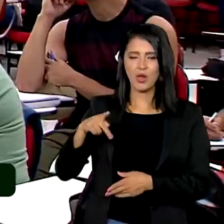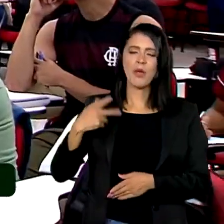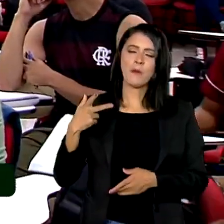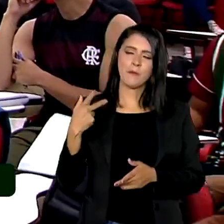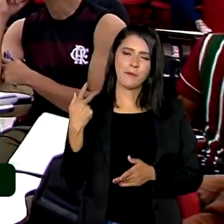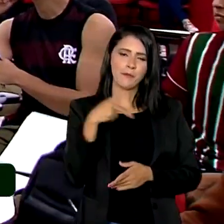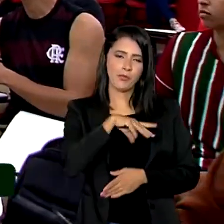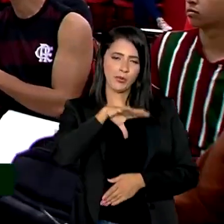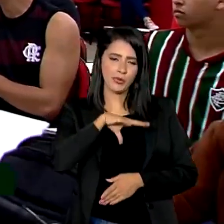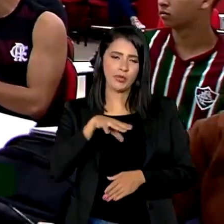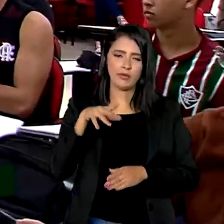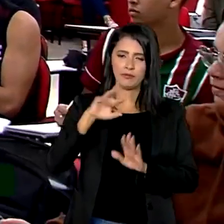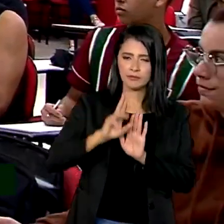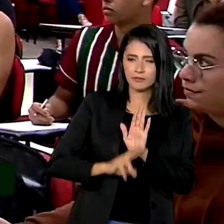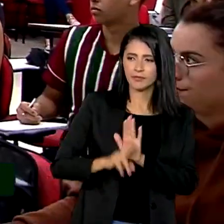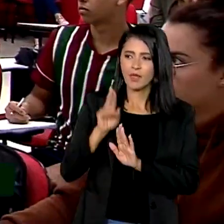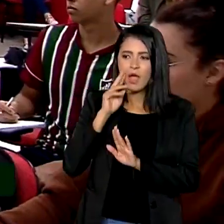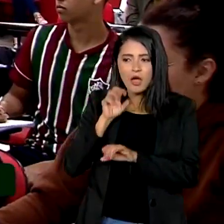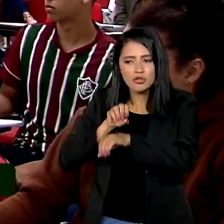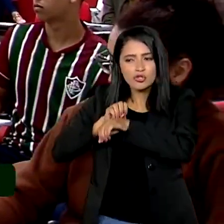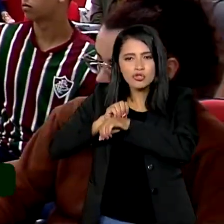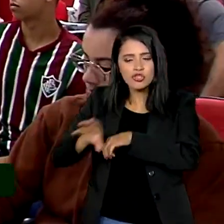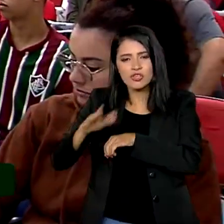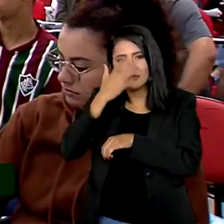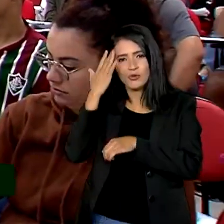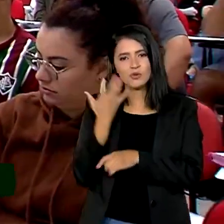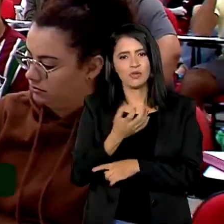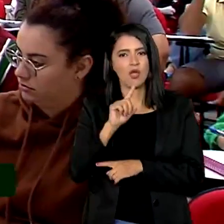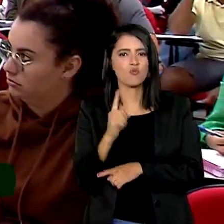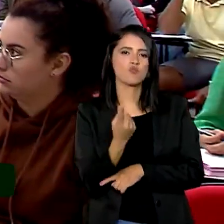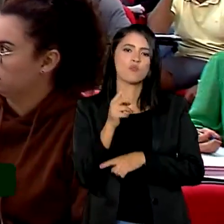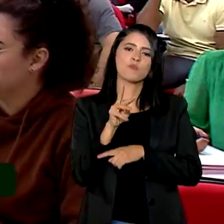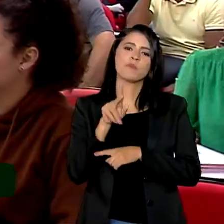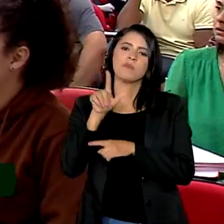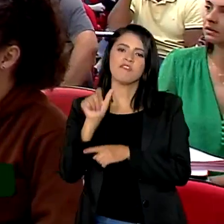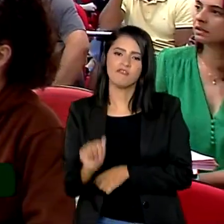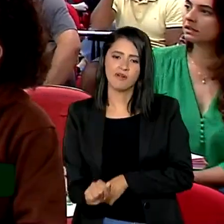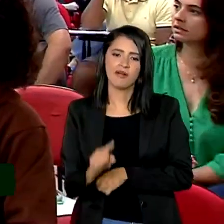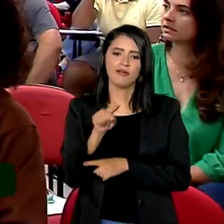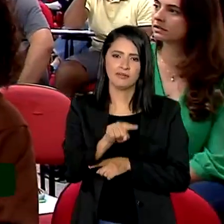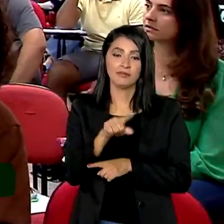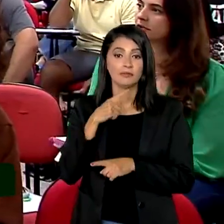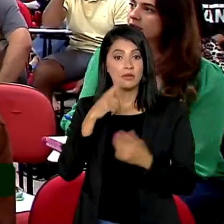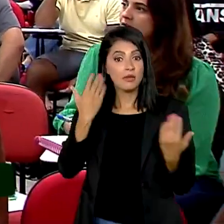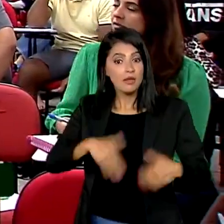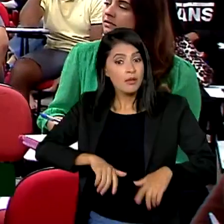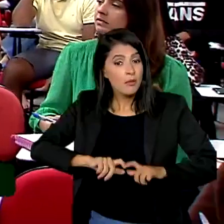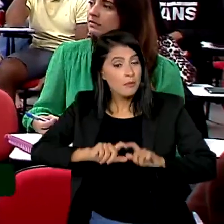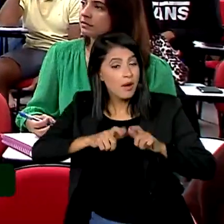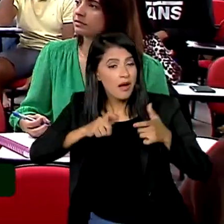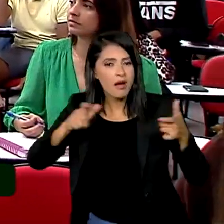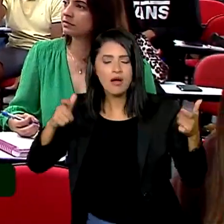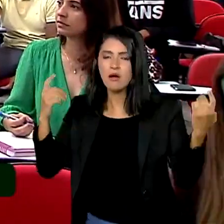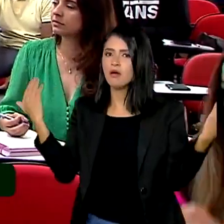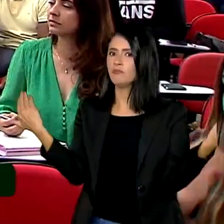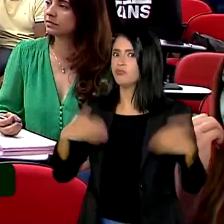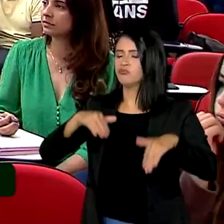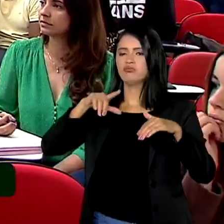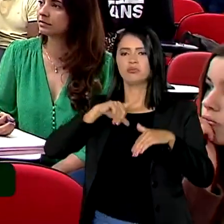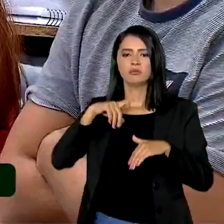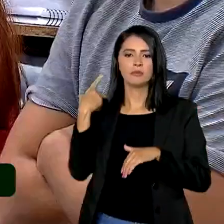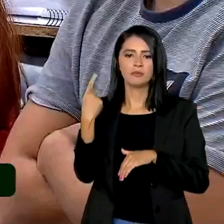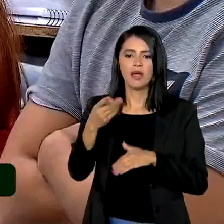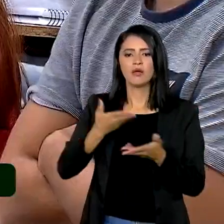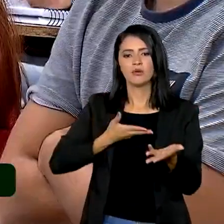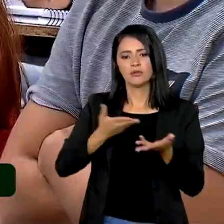dá dicas para quem quer uma das 6.640 vagas neste que será o maior processo seletivo para